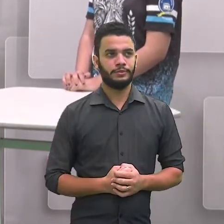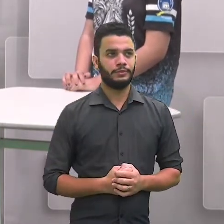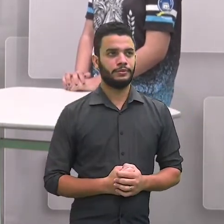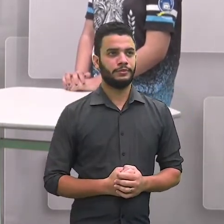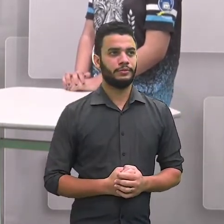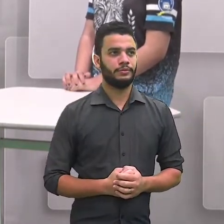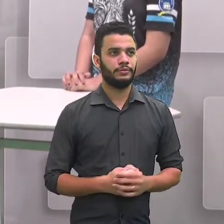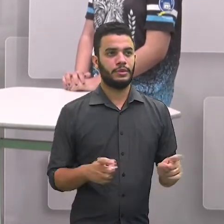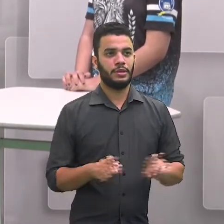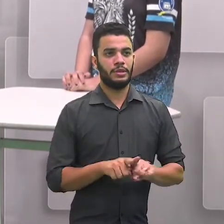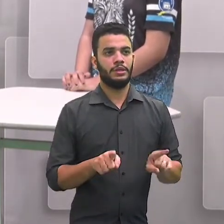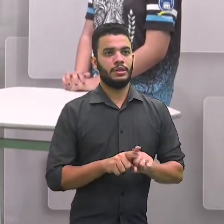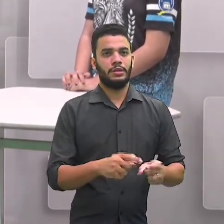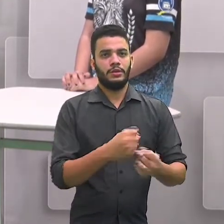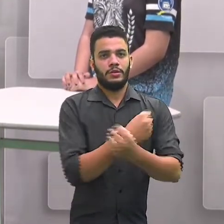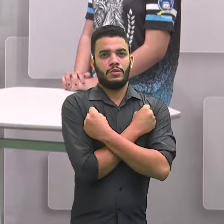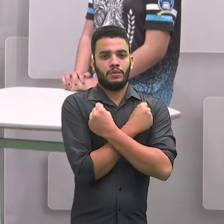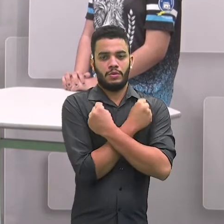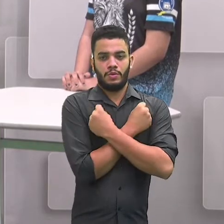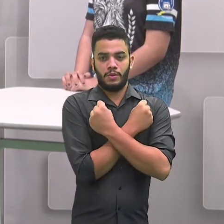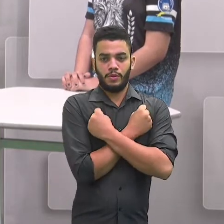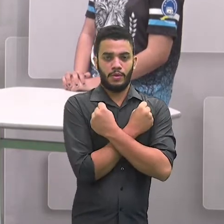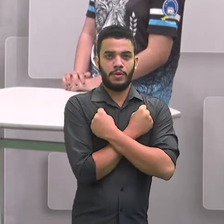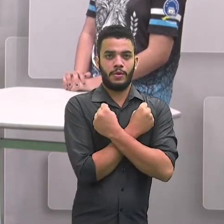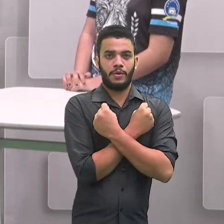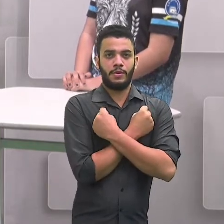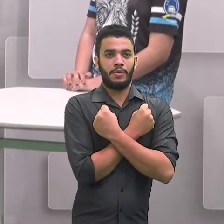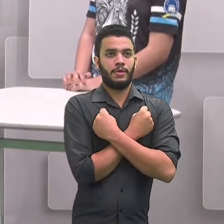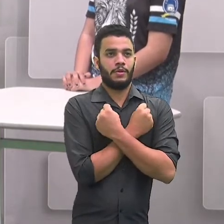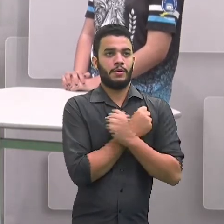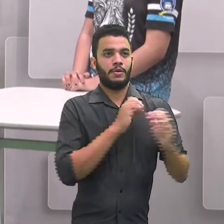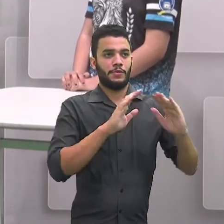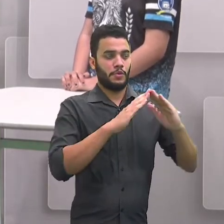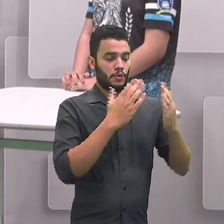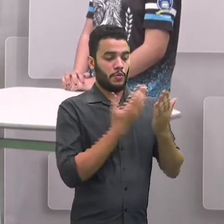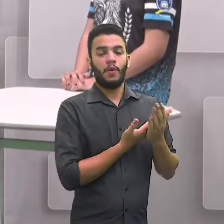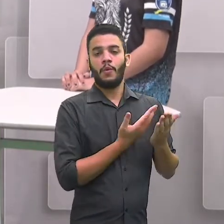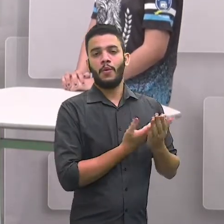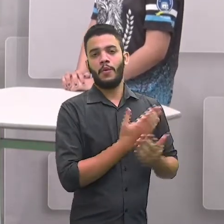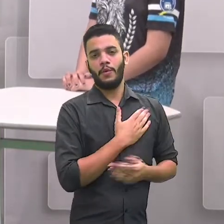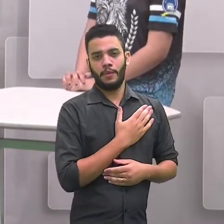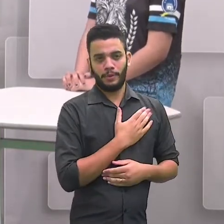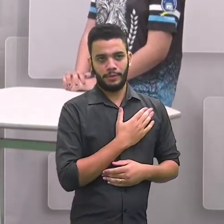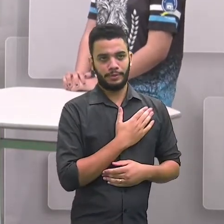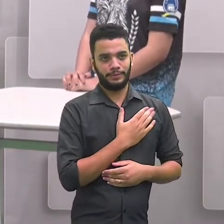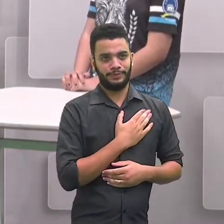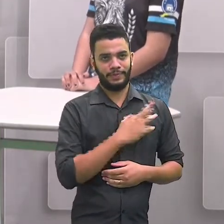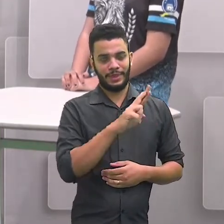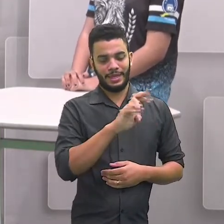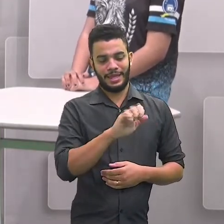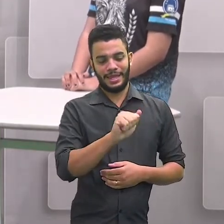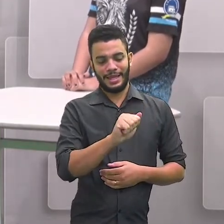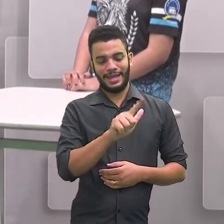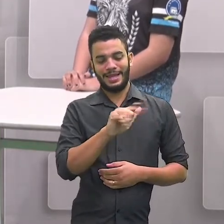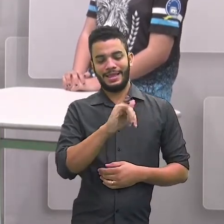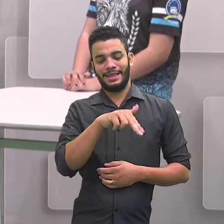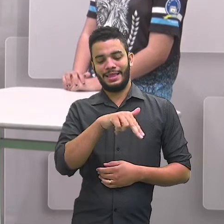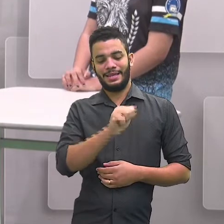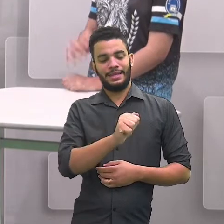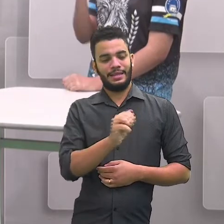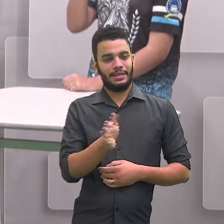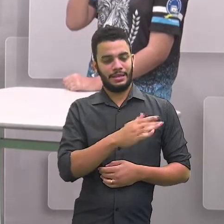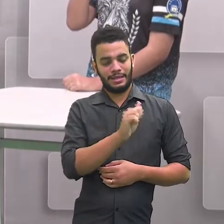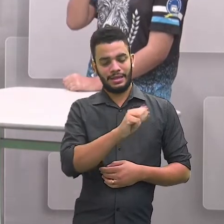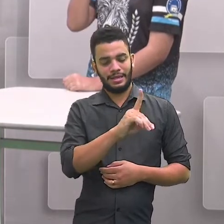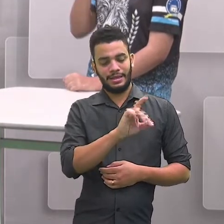E um abraço também, né, gente? Pra minha escola, é claro, pra Realina Delina Costa. Um abraço e um beijo pra